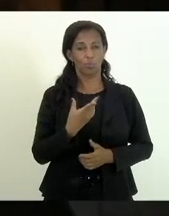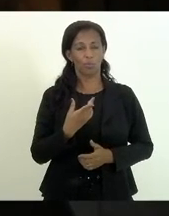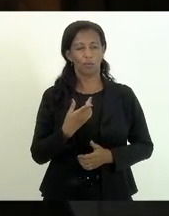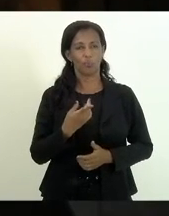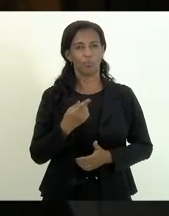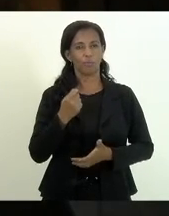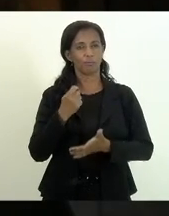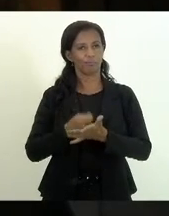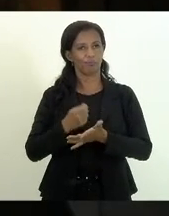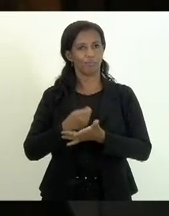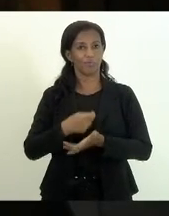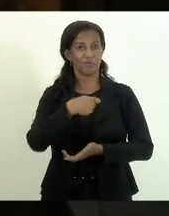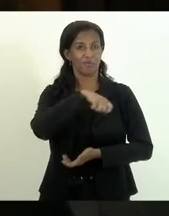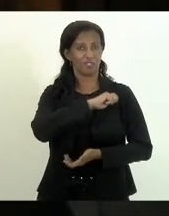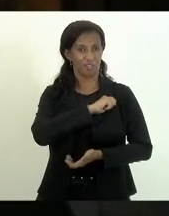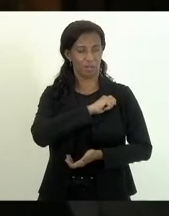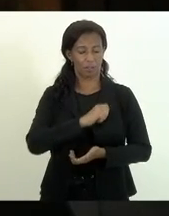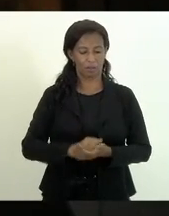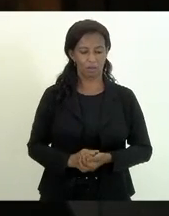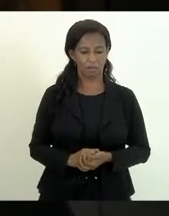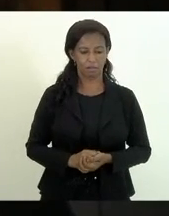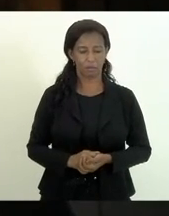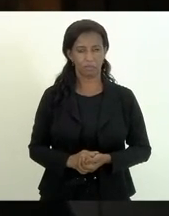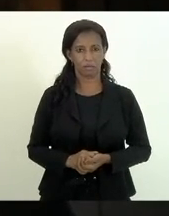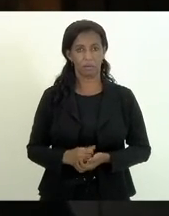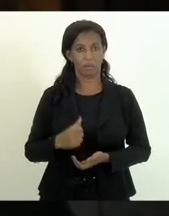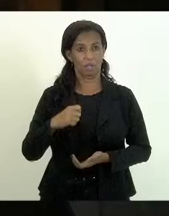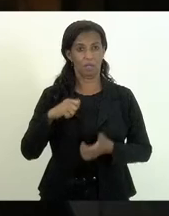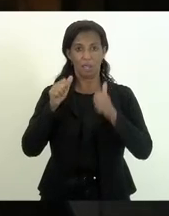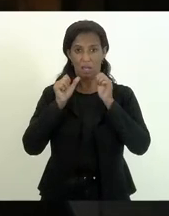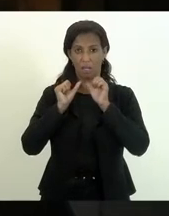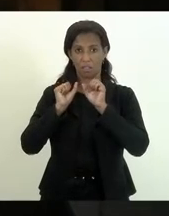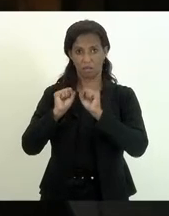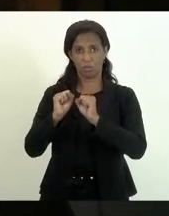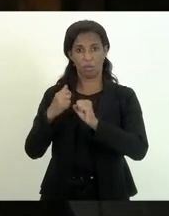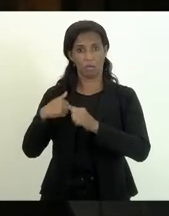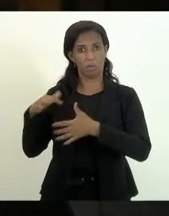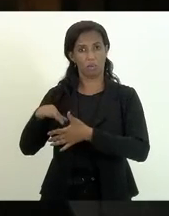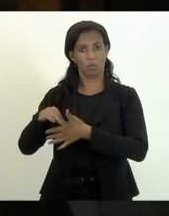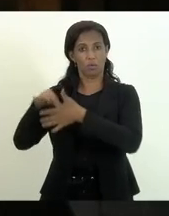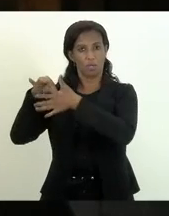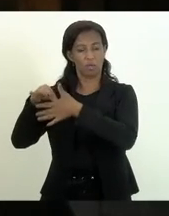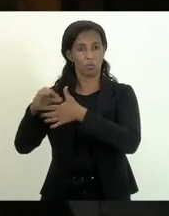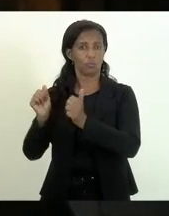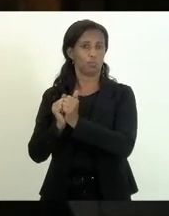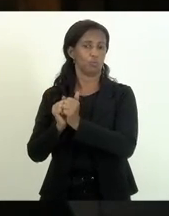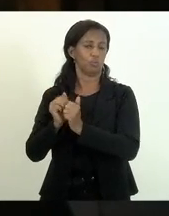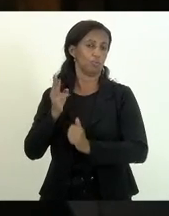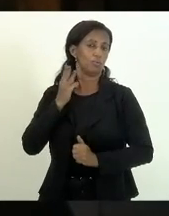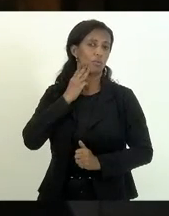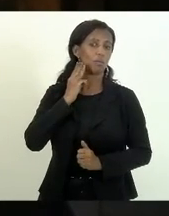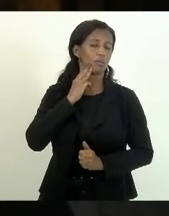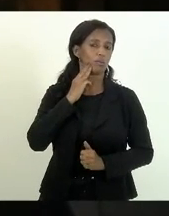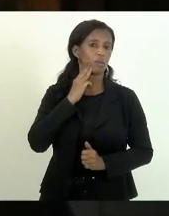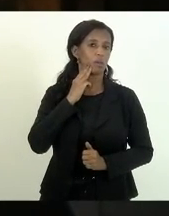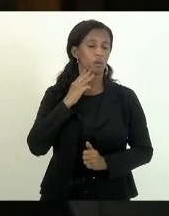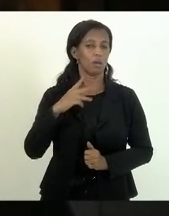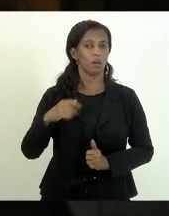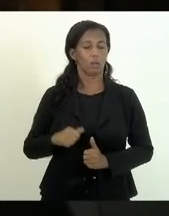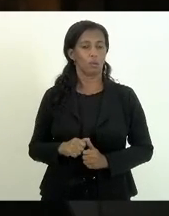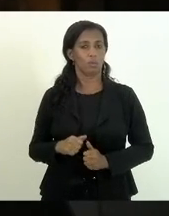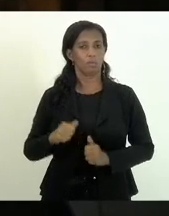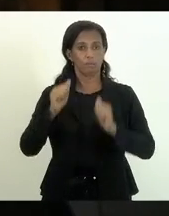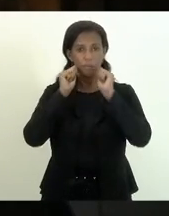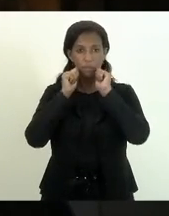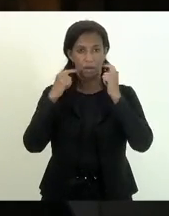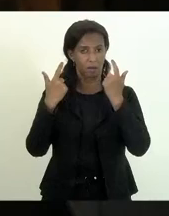fiscal e na comissão de assessoramento que eu represento junto com o Deputado waldeck Carneiro O parlamento